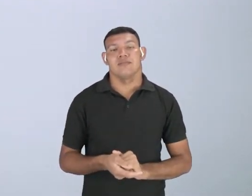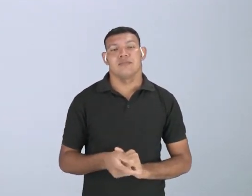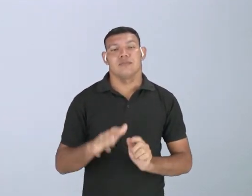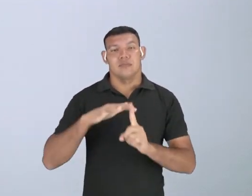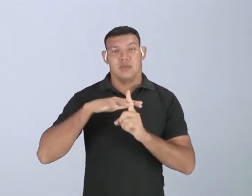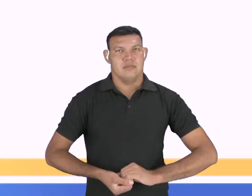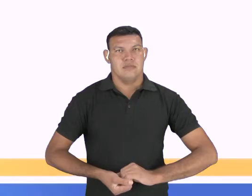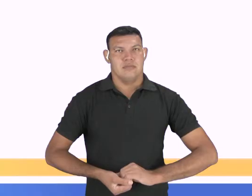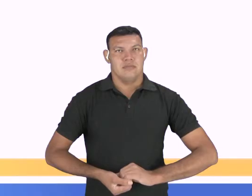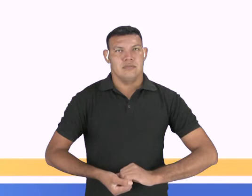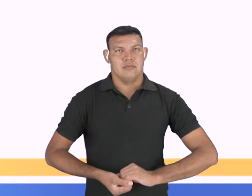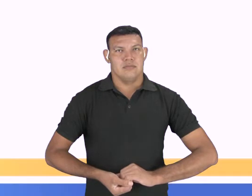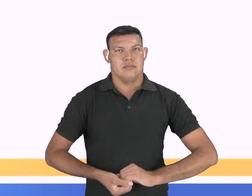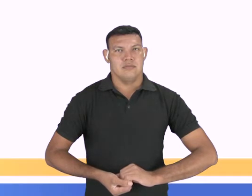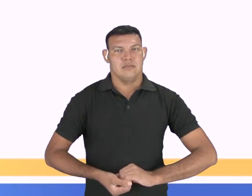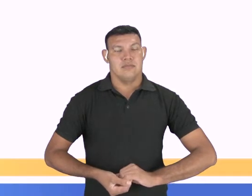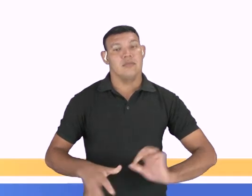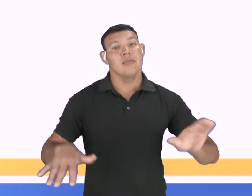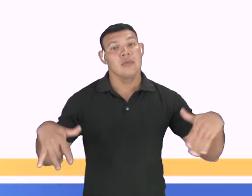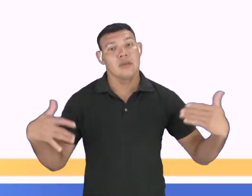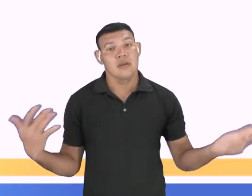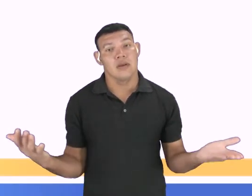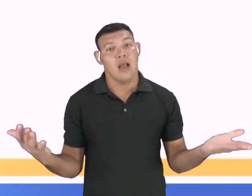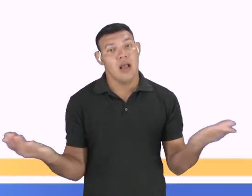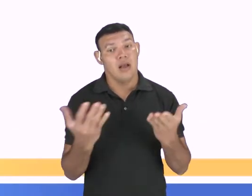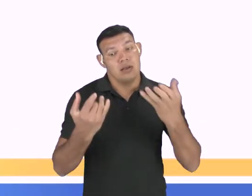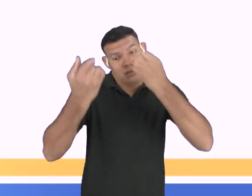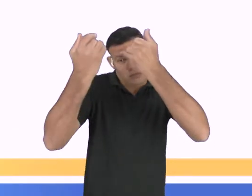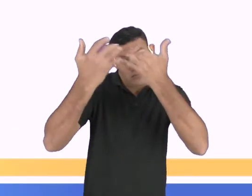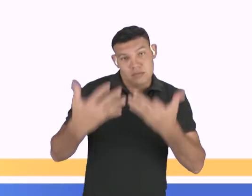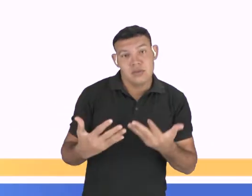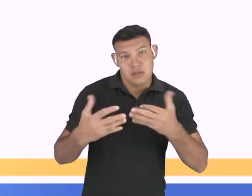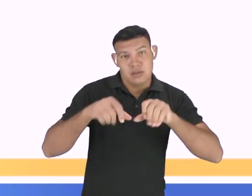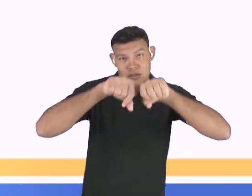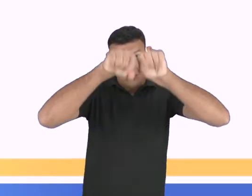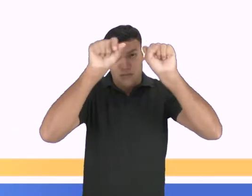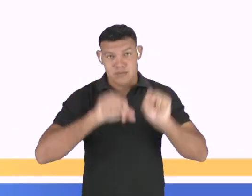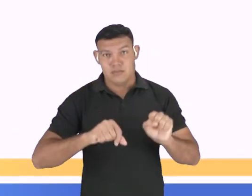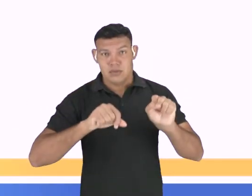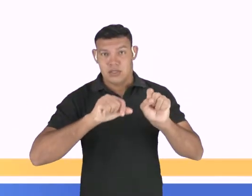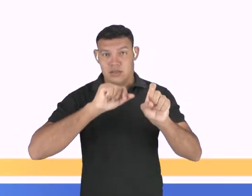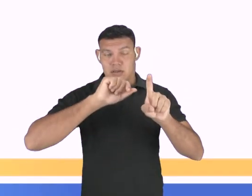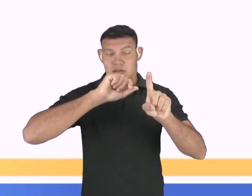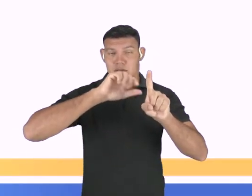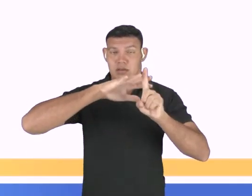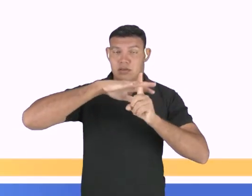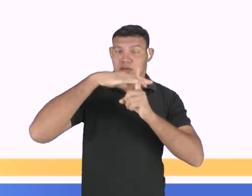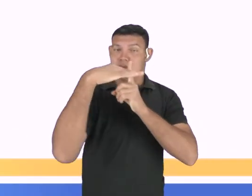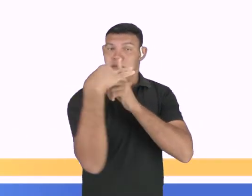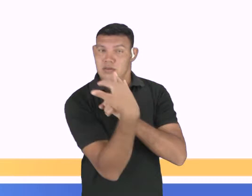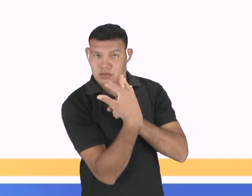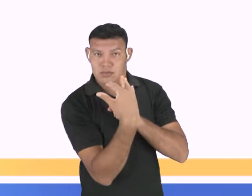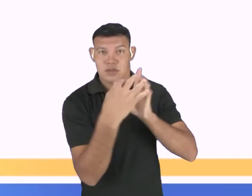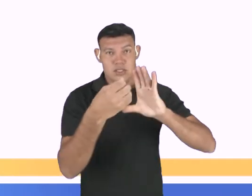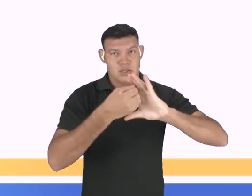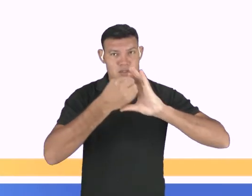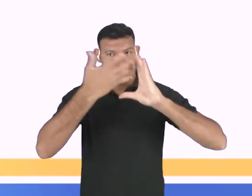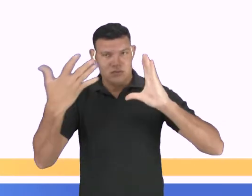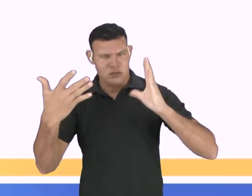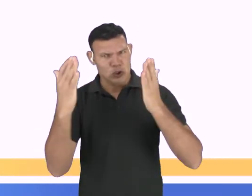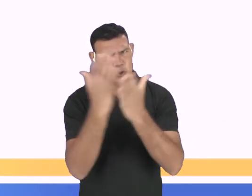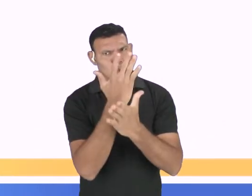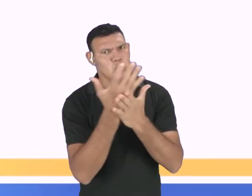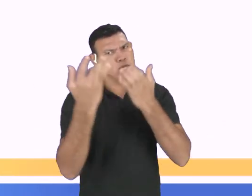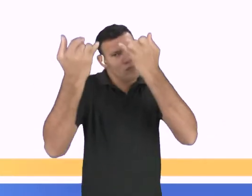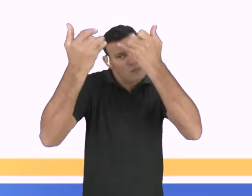né? Então, pessoal, vamos falar um pouquinho aqui sobre o sistema socialista, né? Algumas características do socialismo. A sociedade aqui